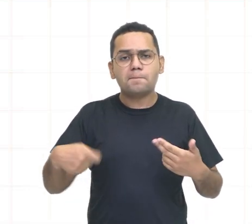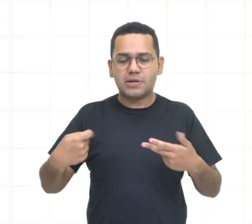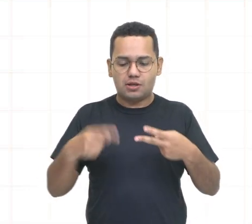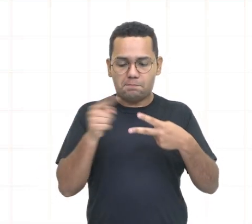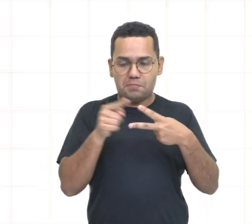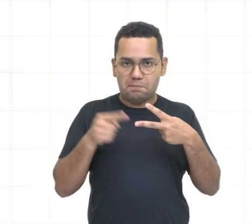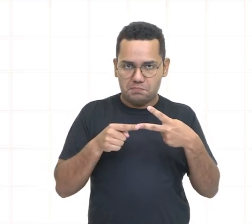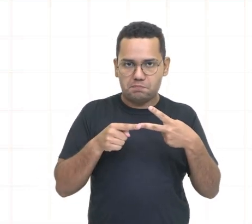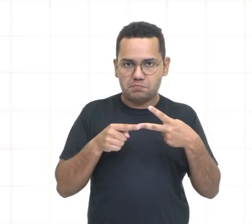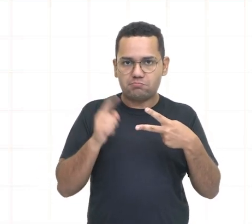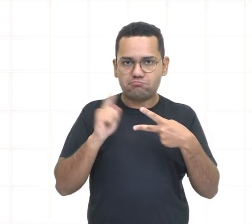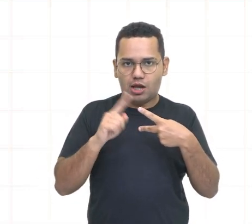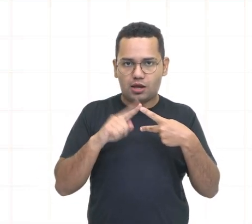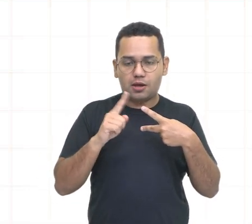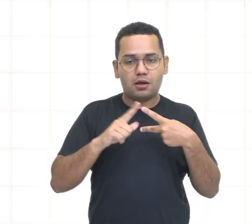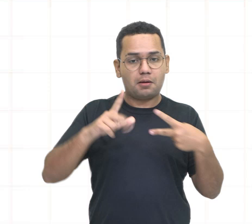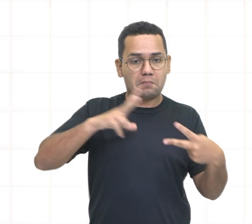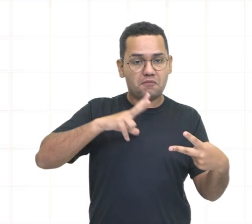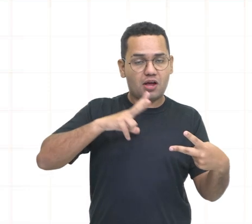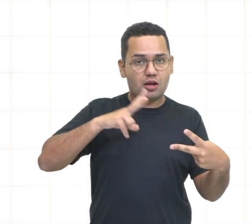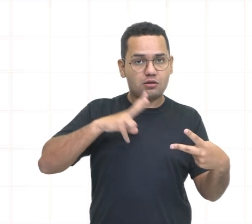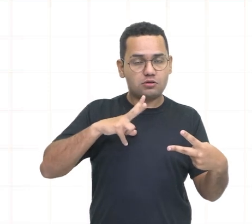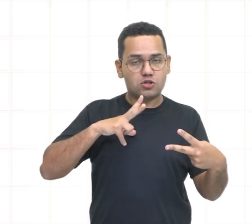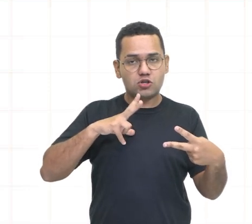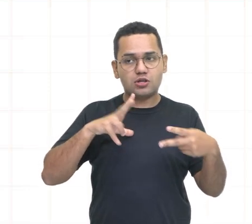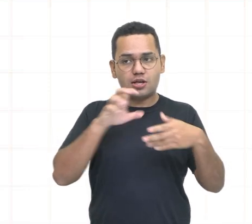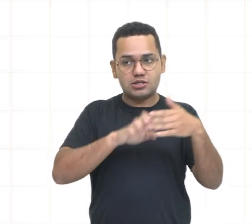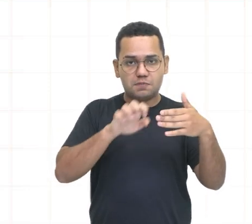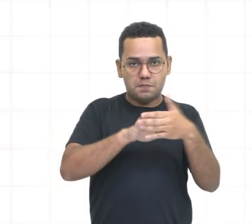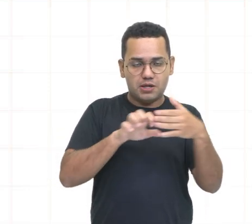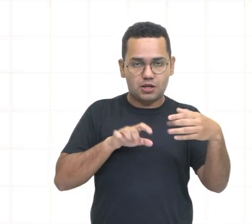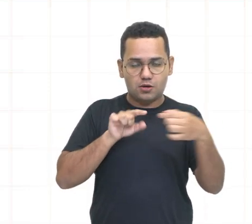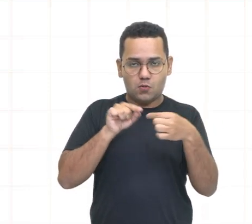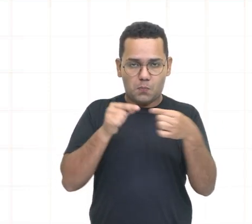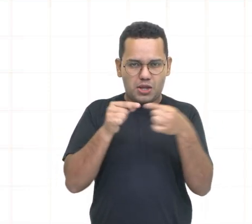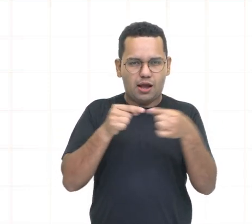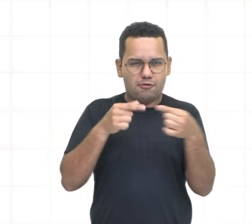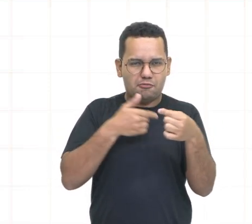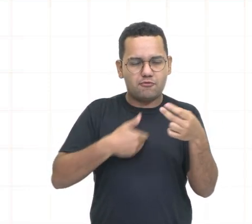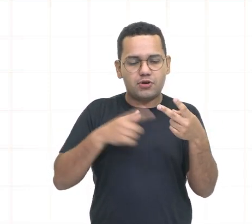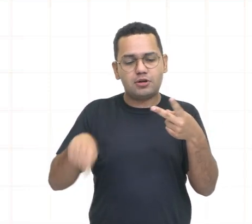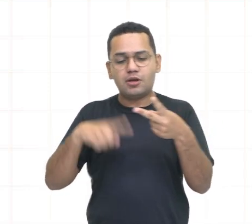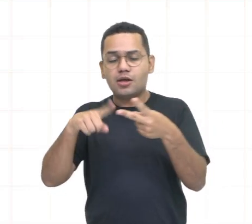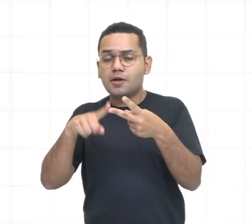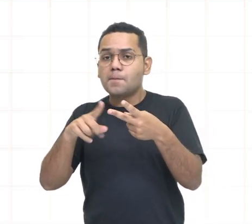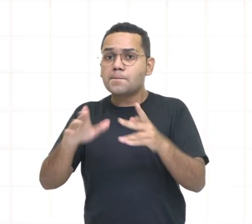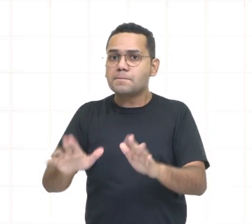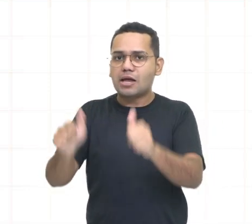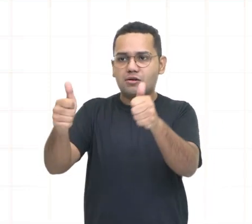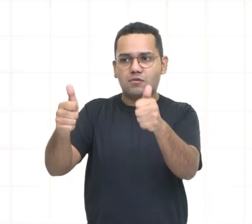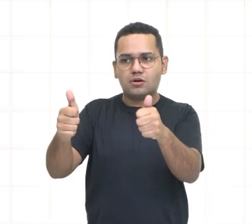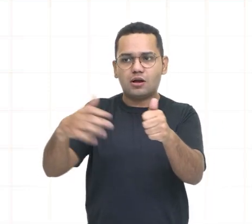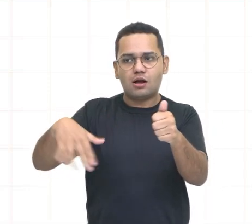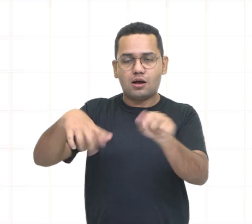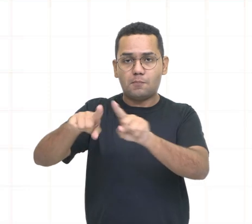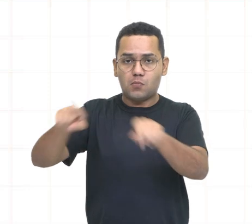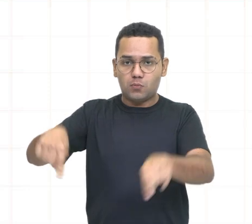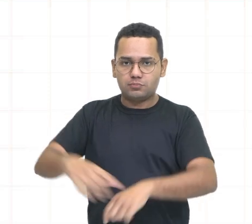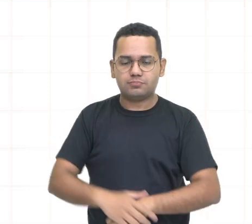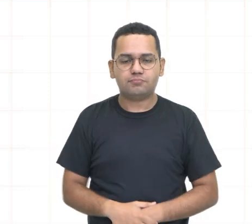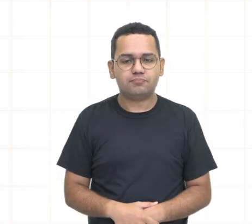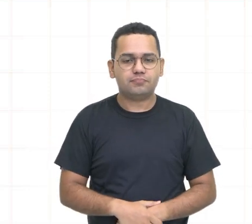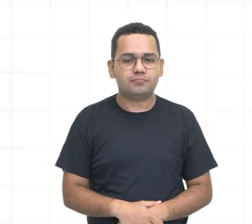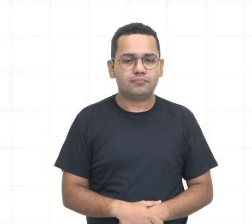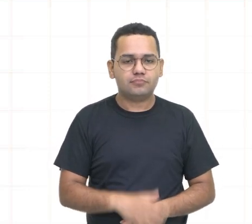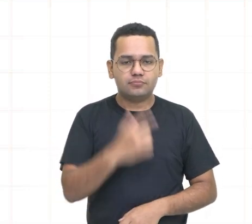Estado, terceiriza, e melhorar a eficiência do setor público. Né? Então, dentro da política do FHC,